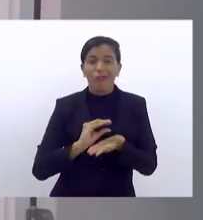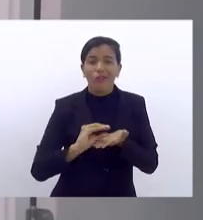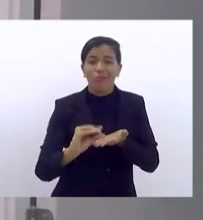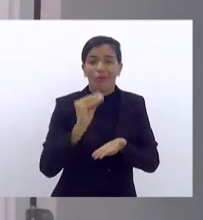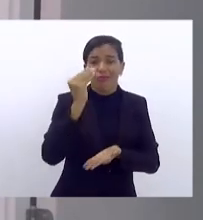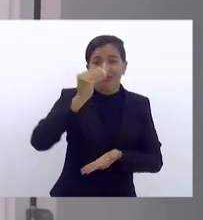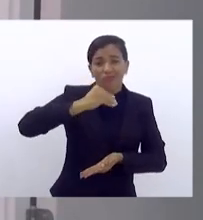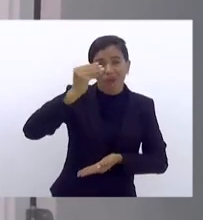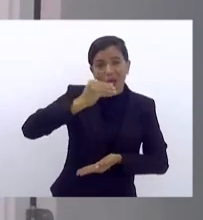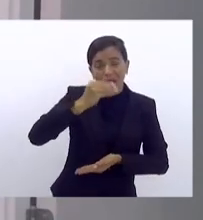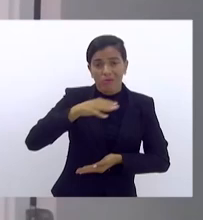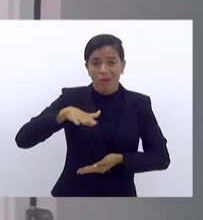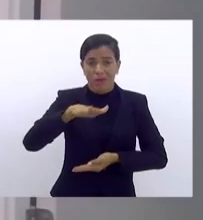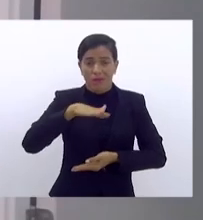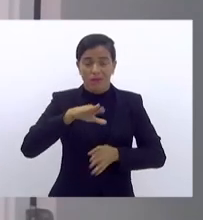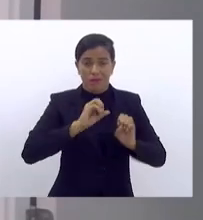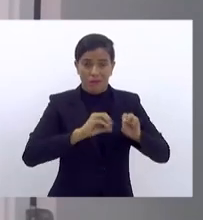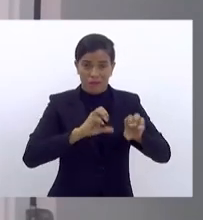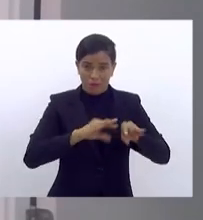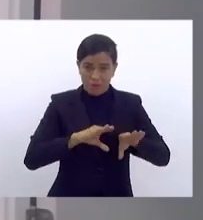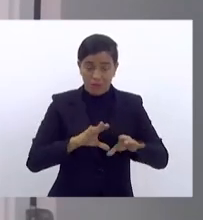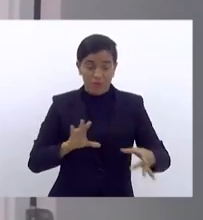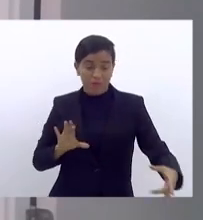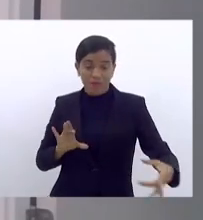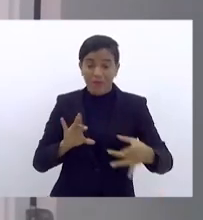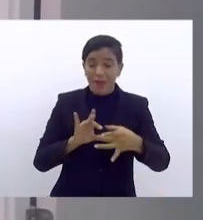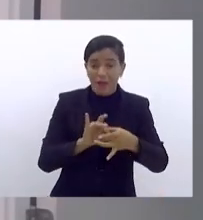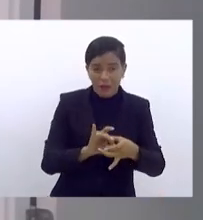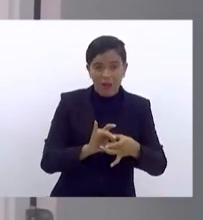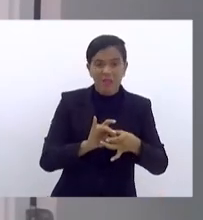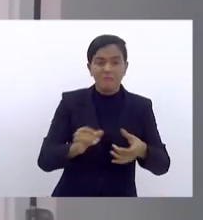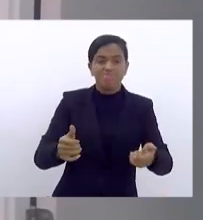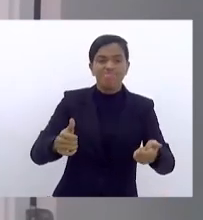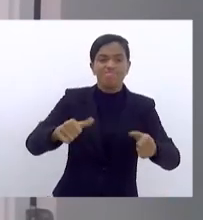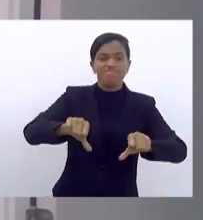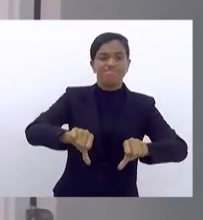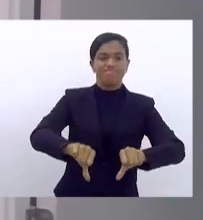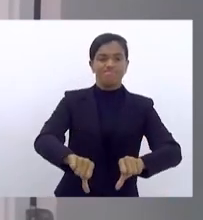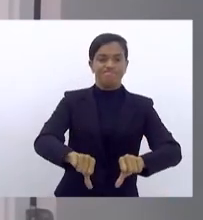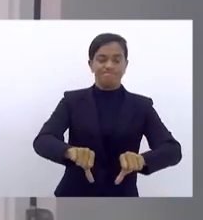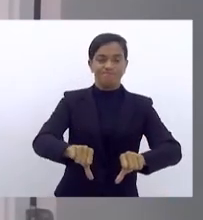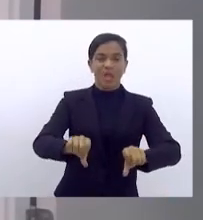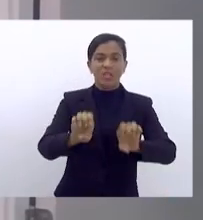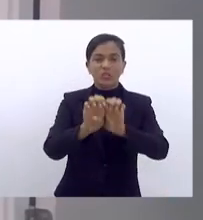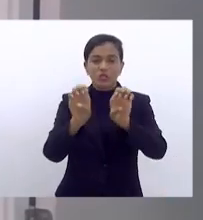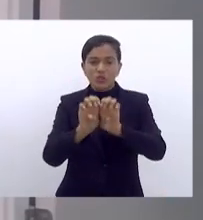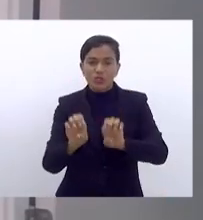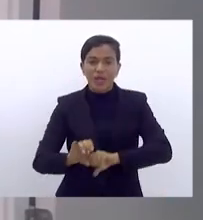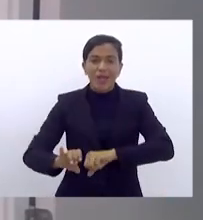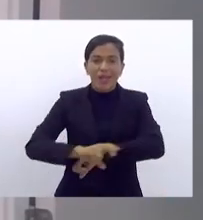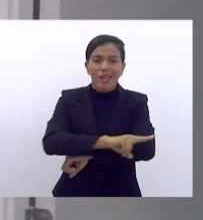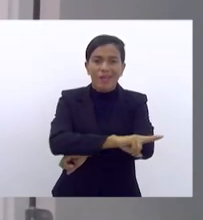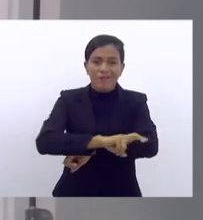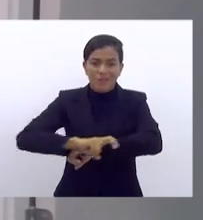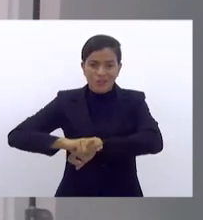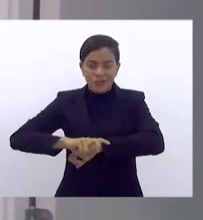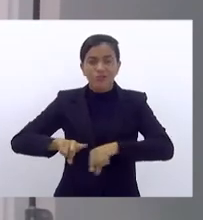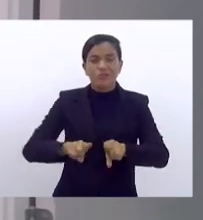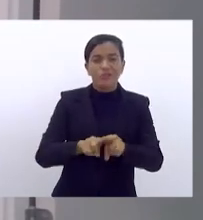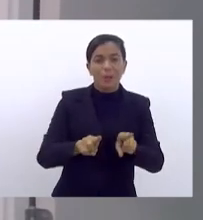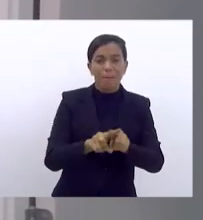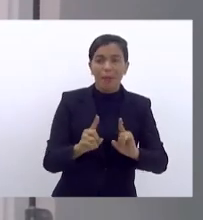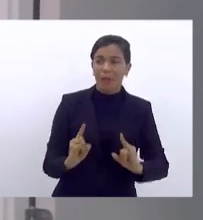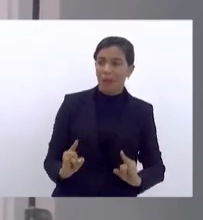quadros da educação aliadas às péssimas condições de infraestrutura e de recursos dos